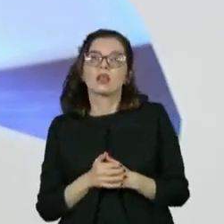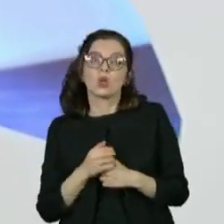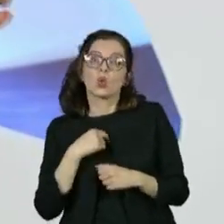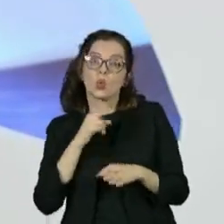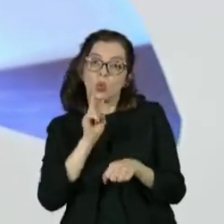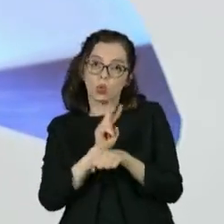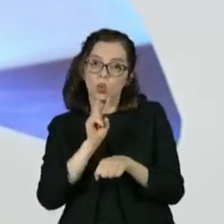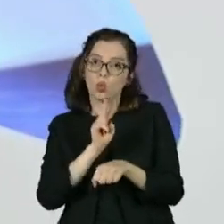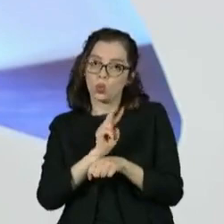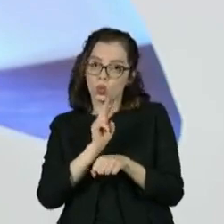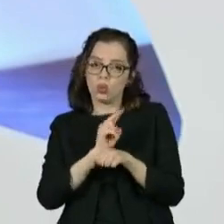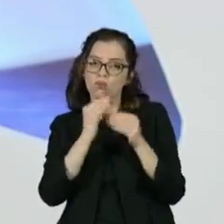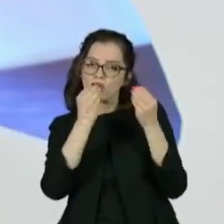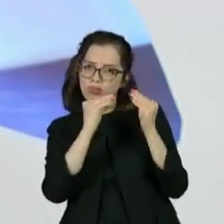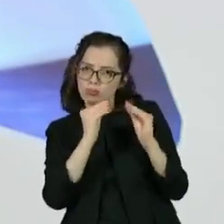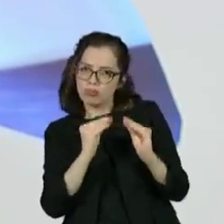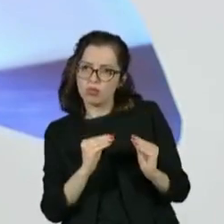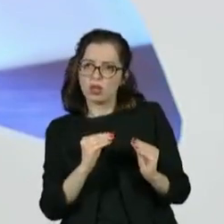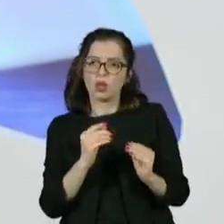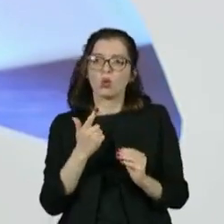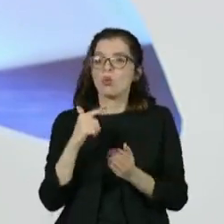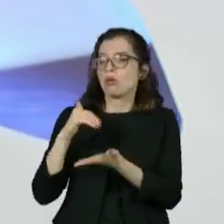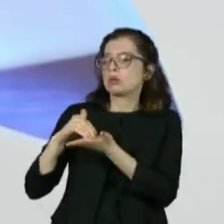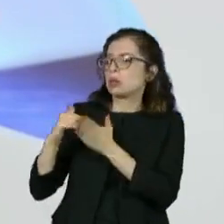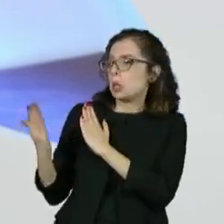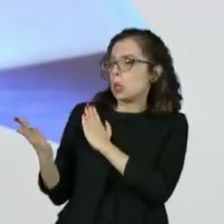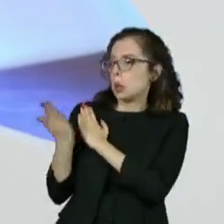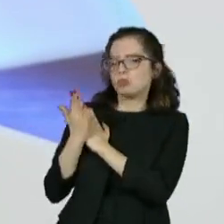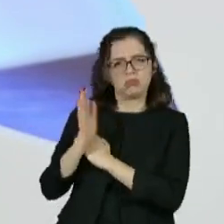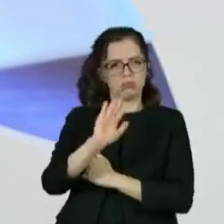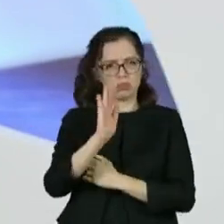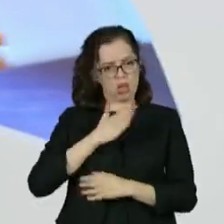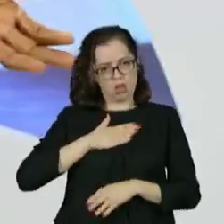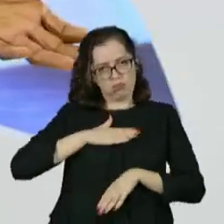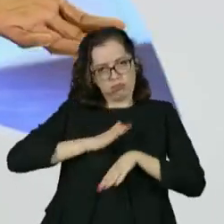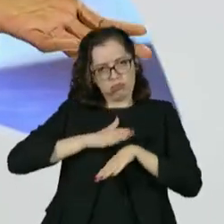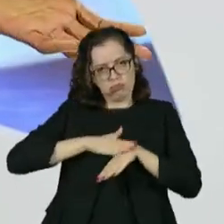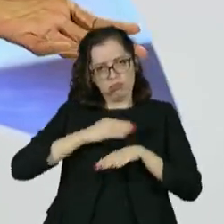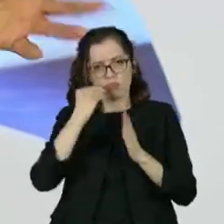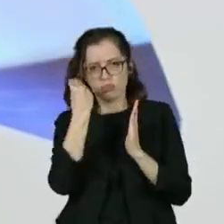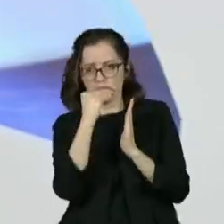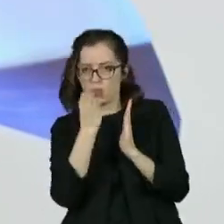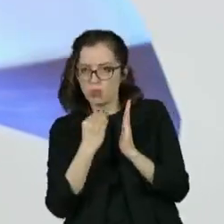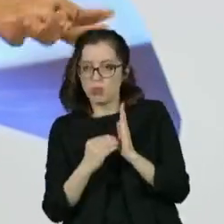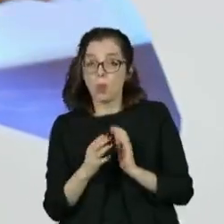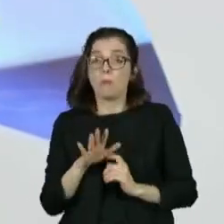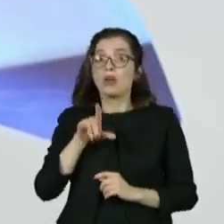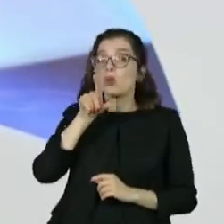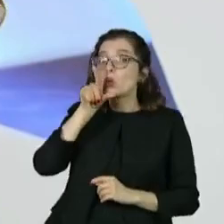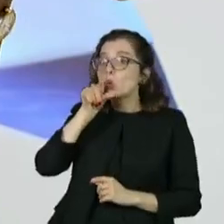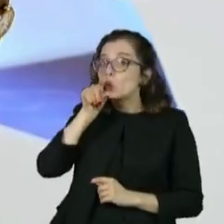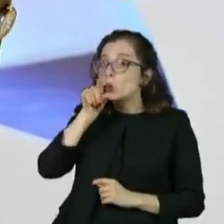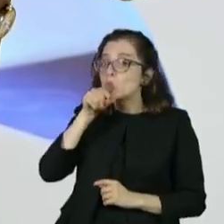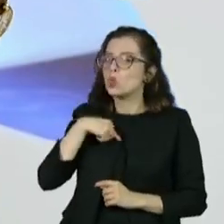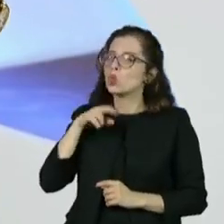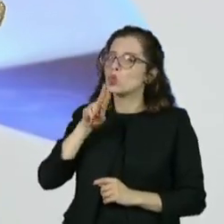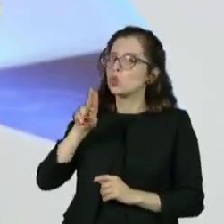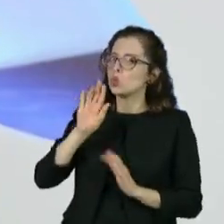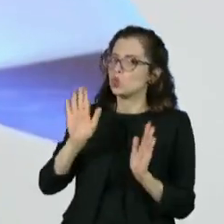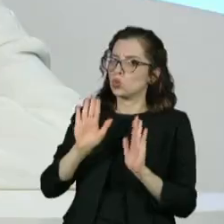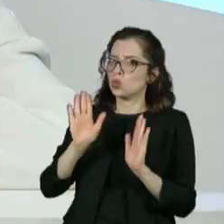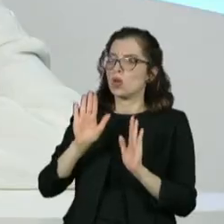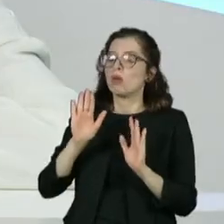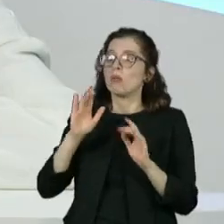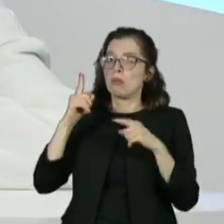eu que boto lá, não tem ninguém para cuidar de nada para mim. Twitter, eu não tenho, não uso. Eu sou meio maluca mesmo, sou